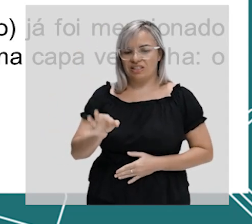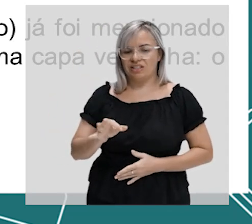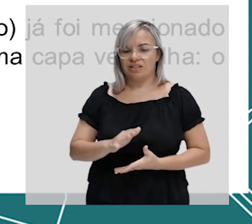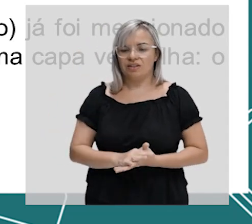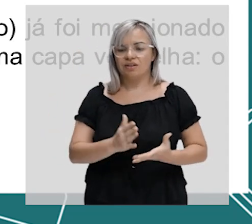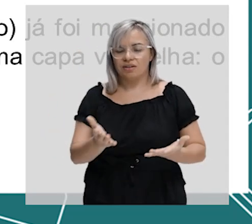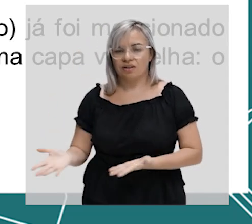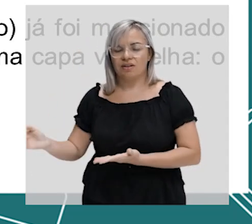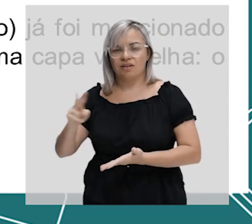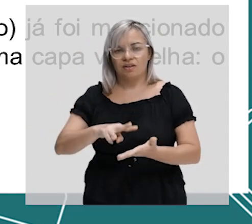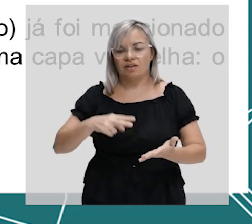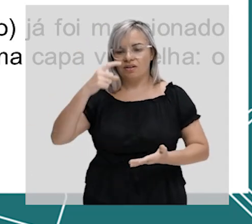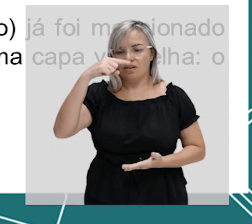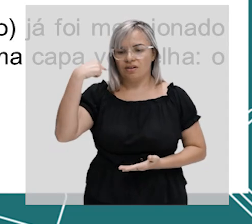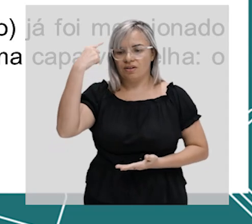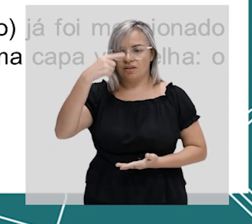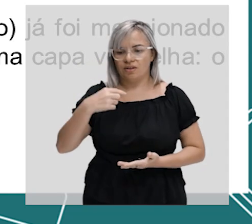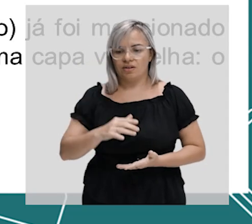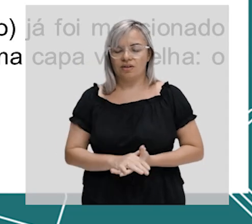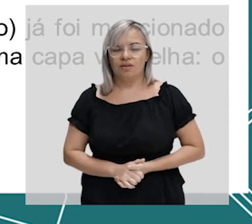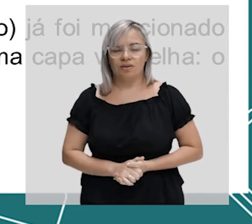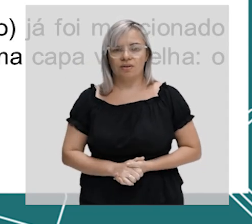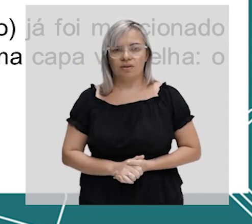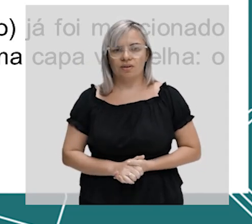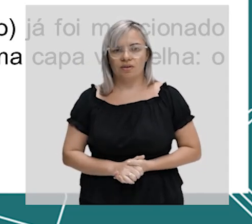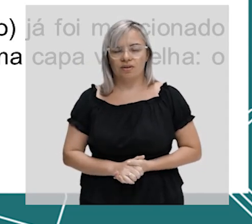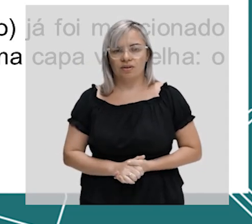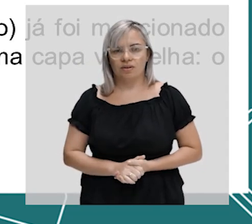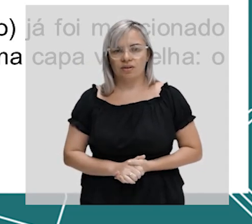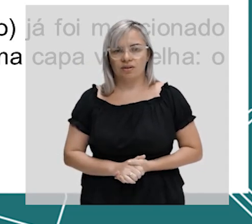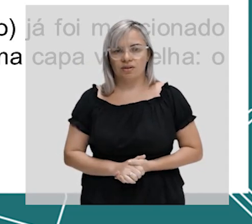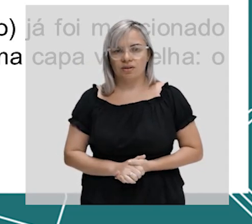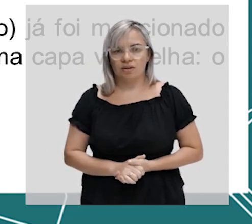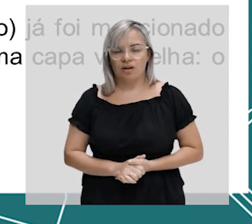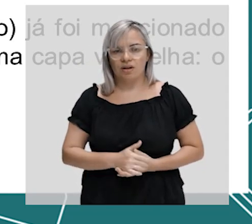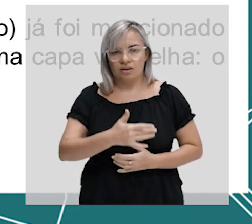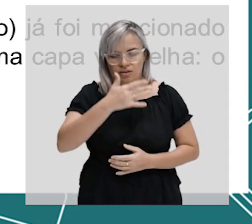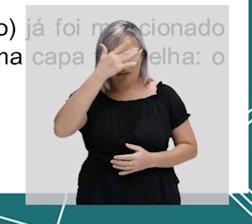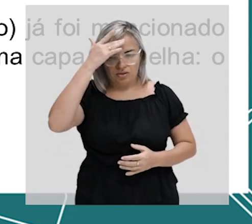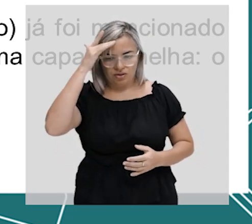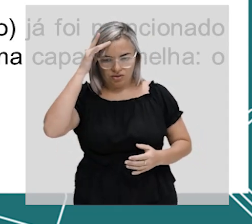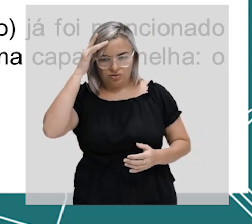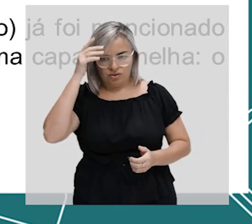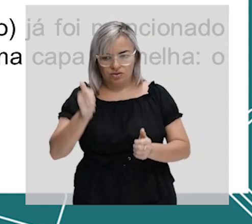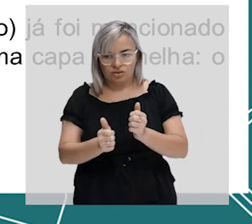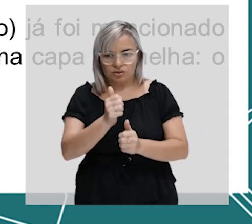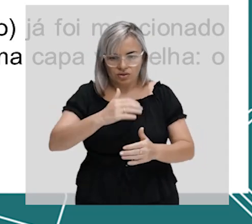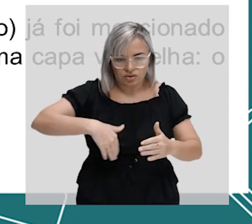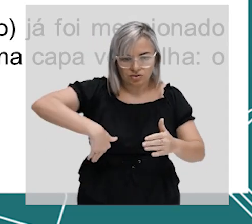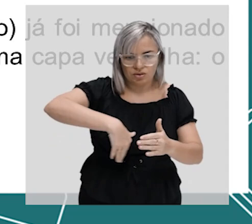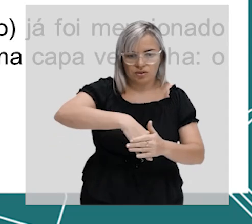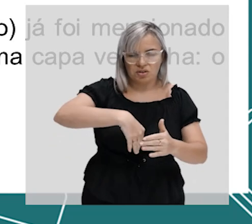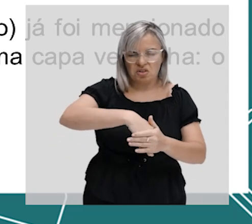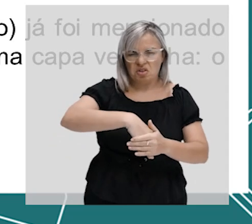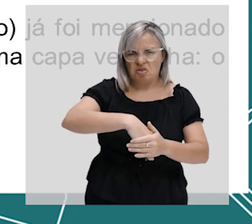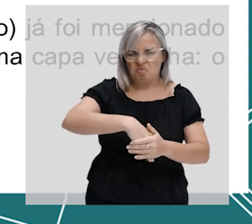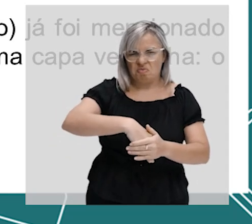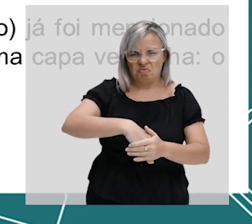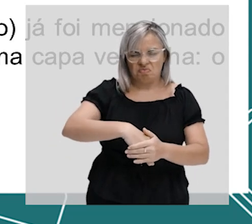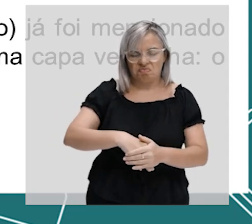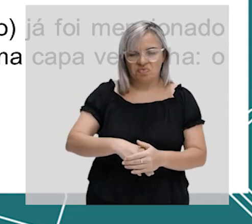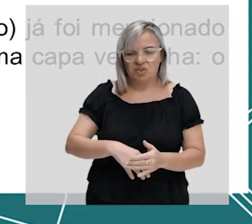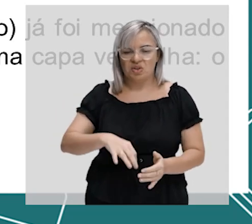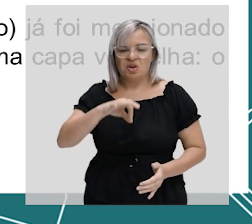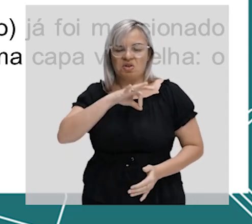de futebol são muito bem pagados. Os jogadores de futebol são muito bem